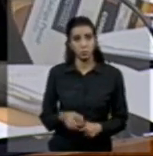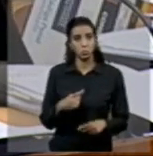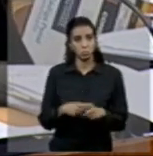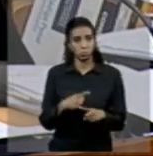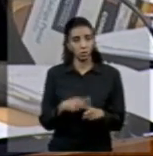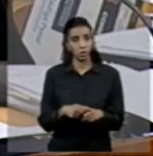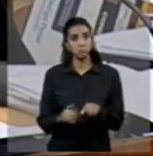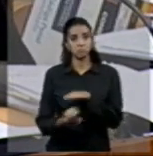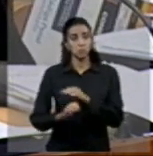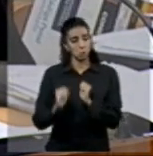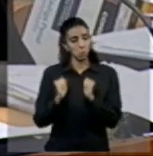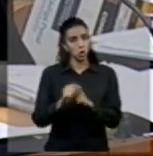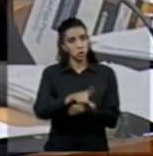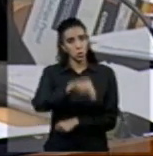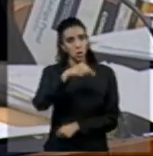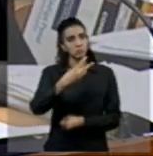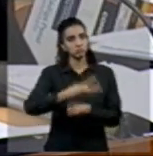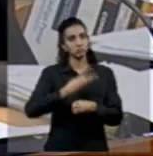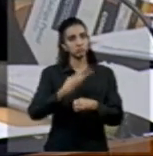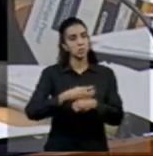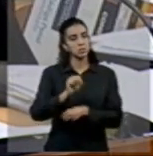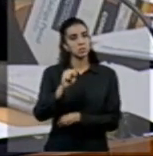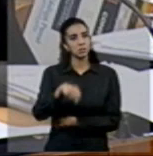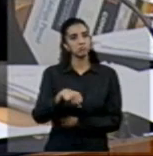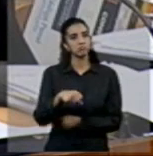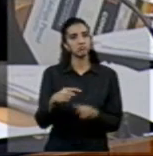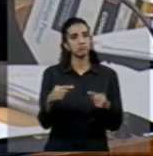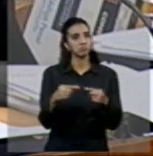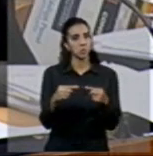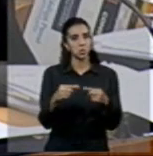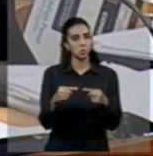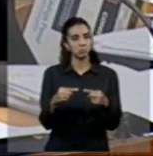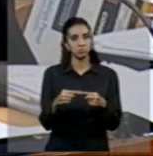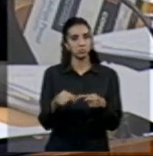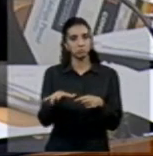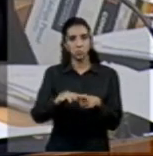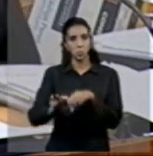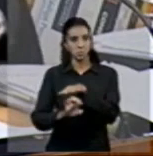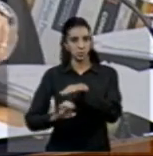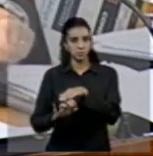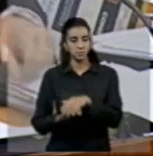opção empresarial de modelo organizacional.